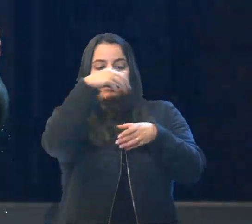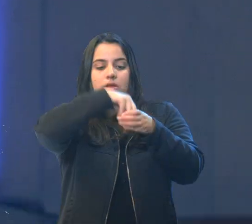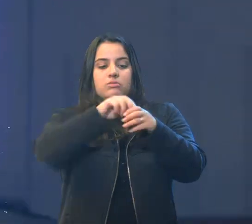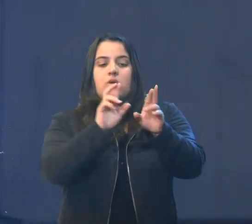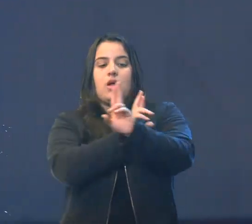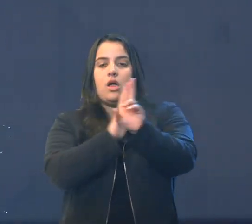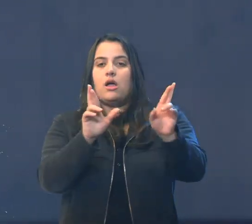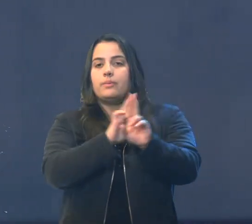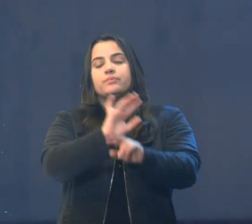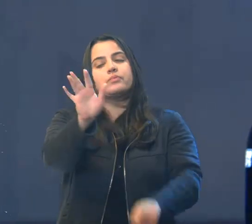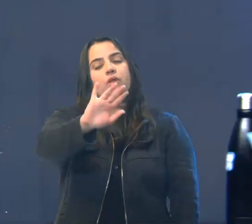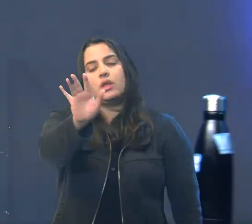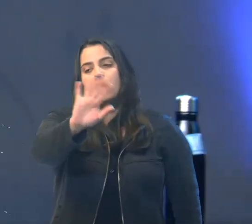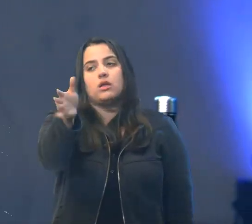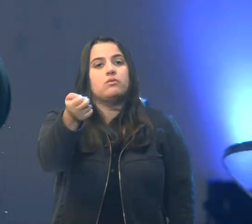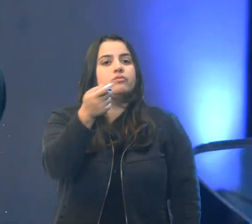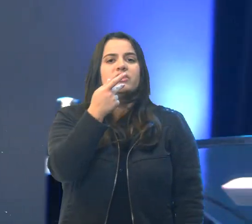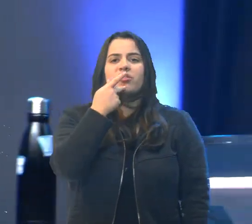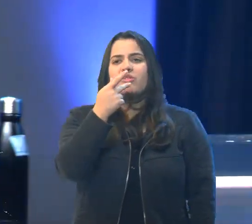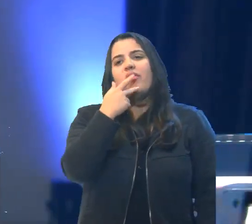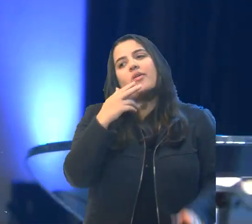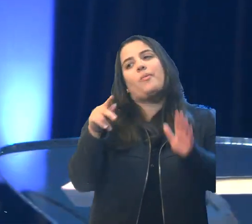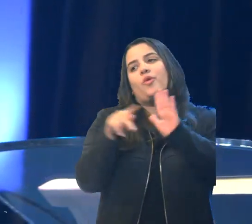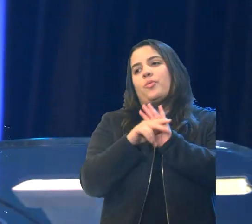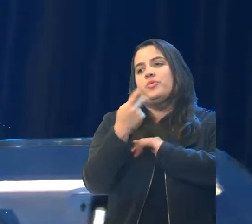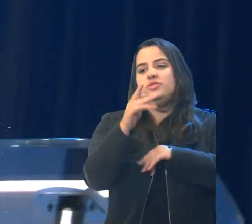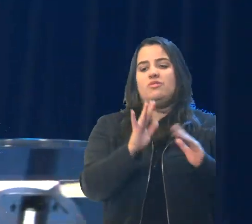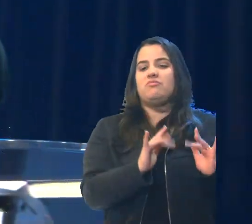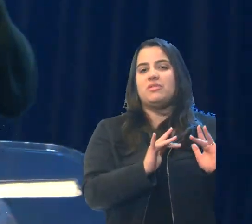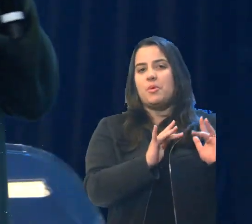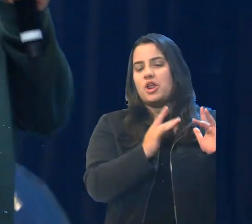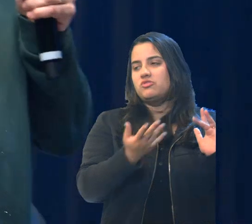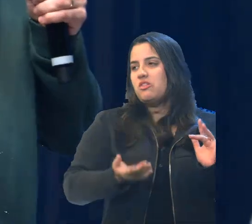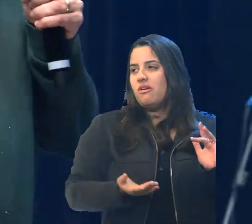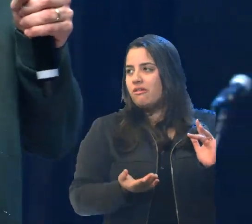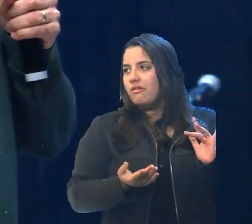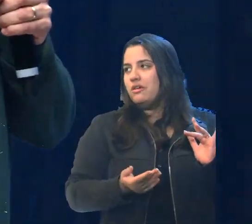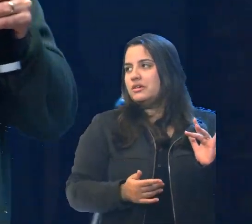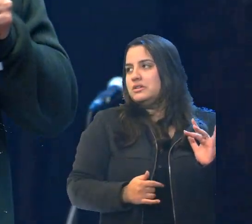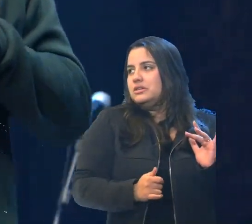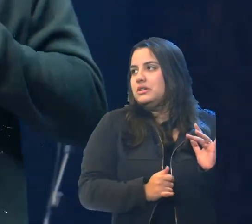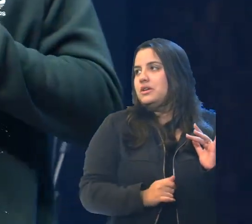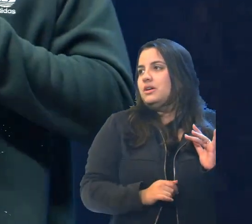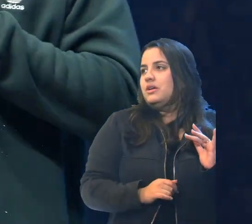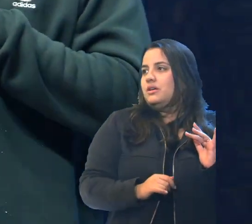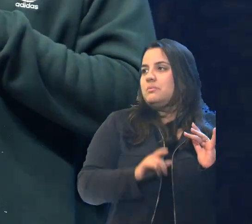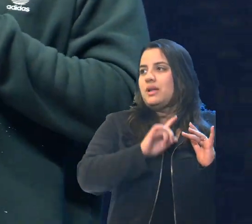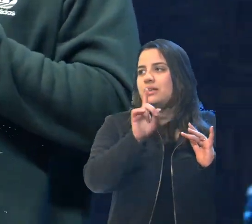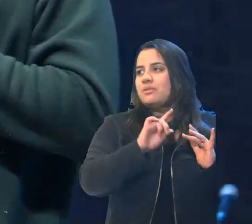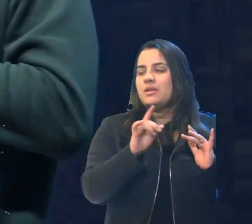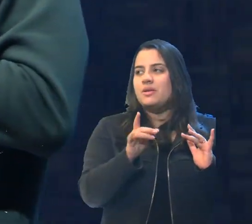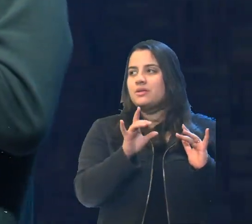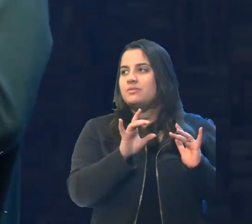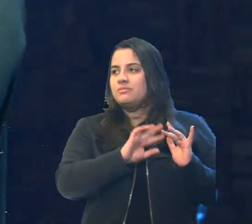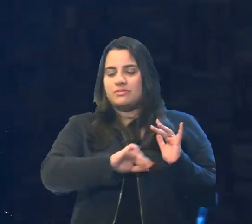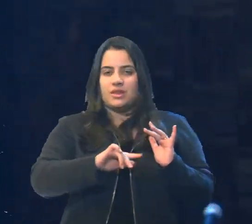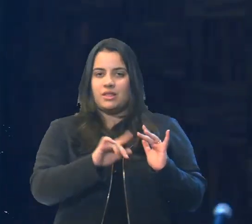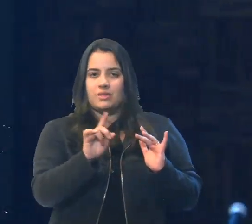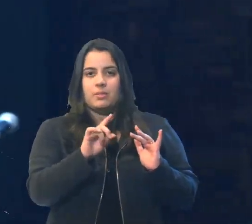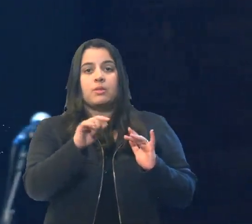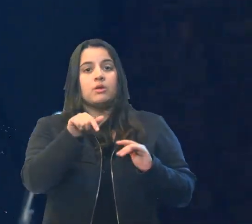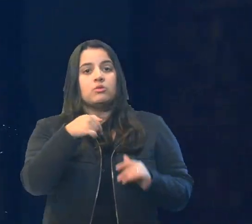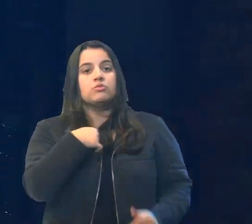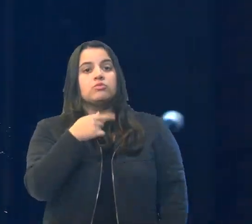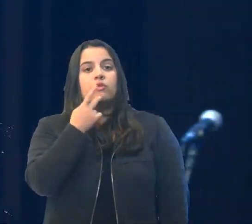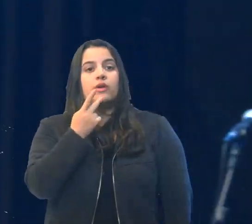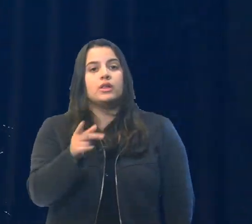estou falando do seu crush, talvez ele esteja aí do seu lado, né? Mas não é dele que a gente está falando. Eu estou